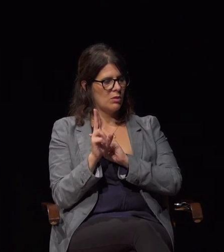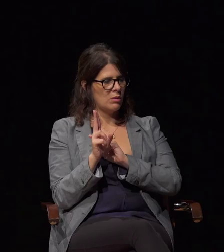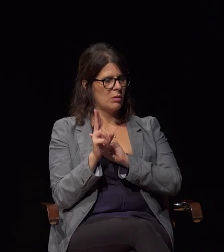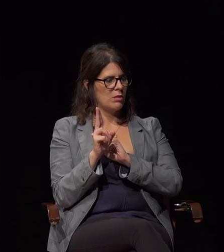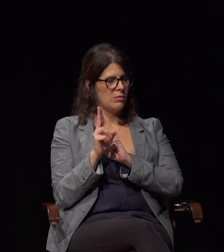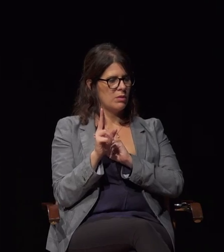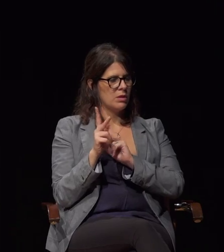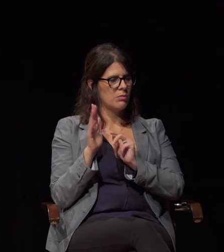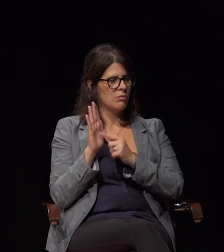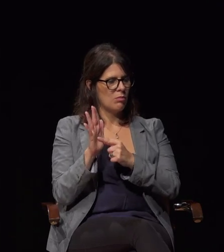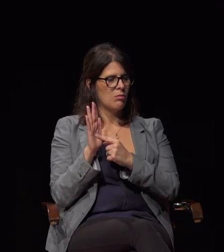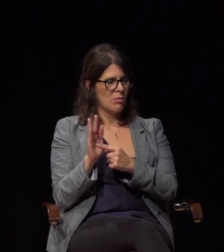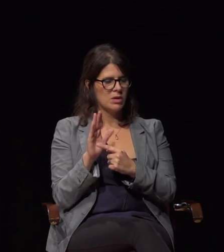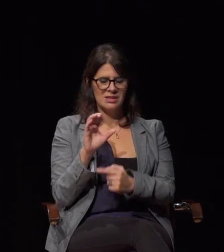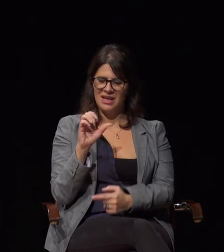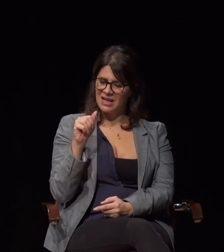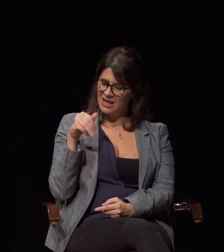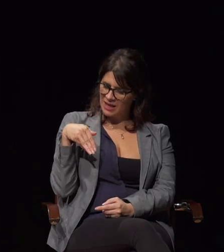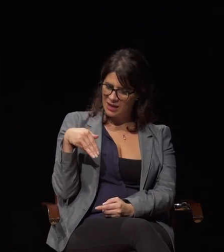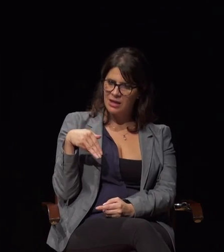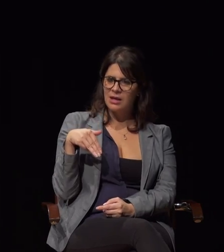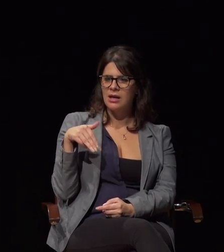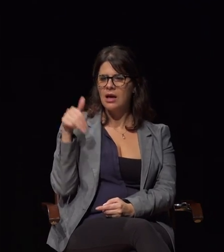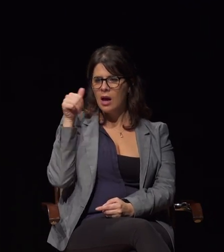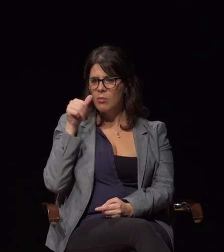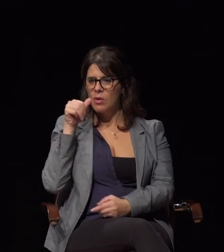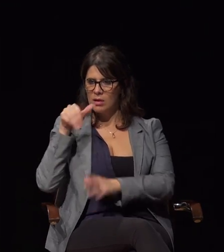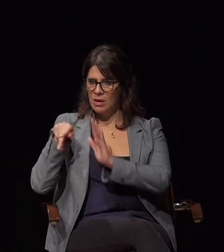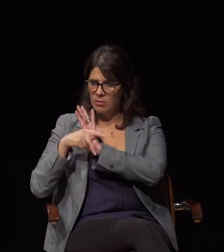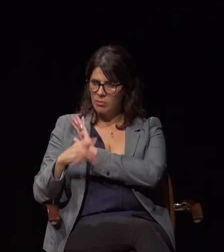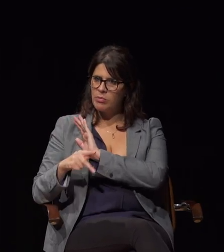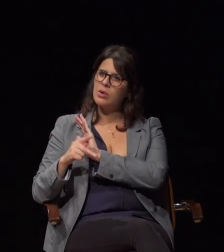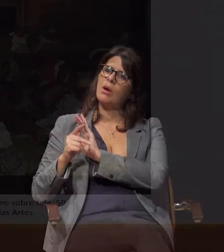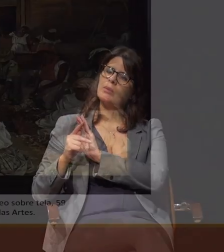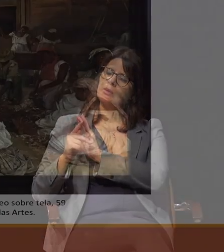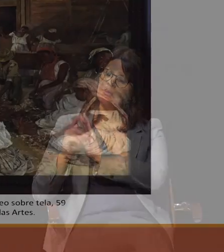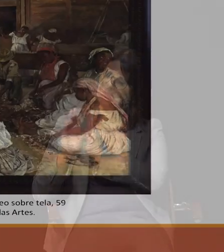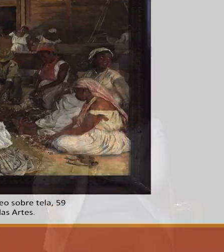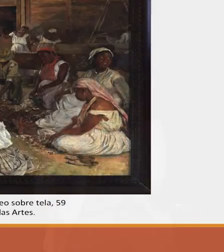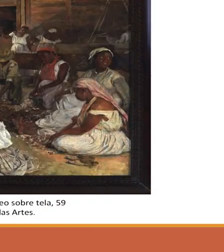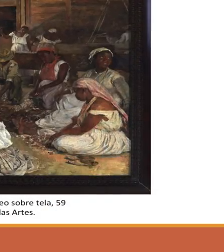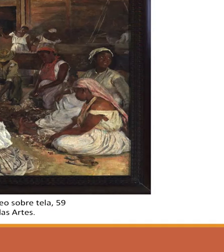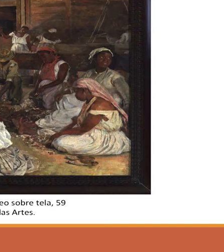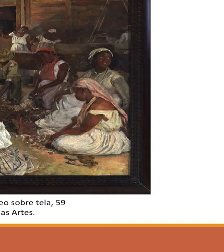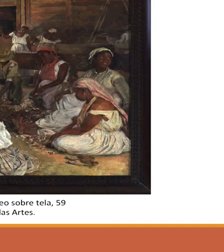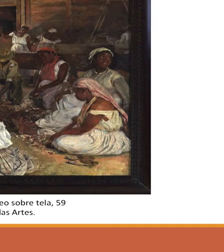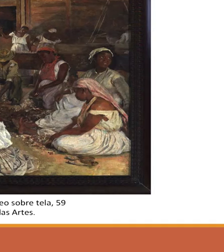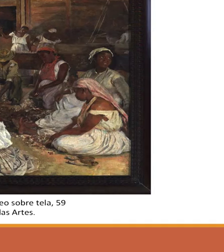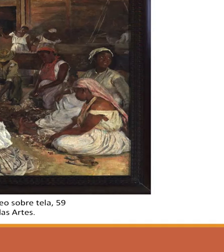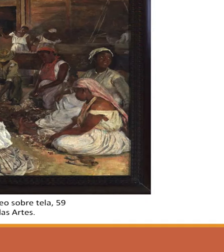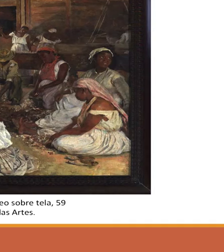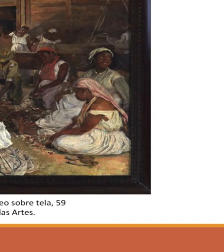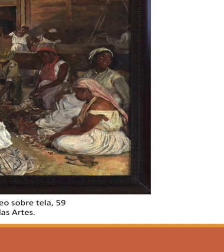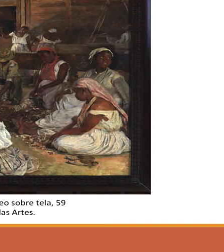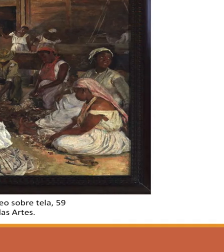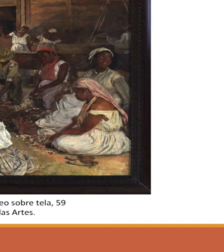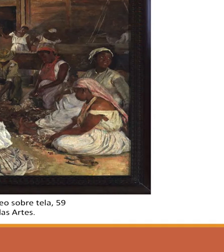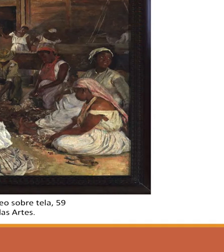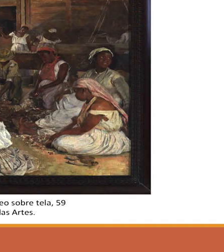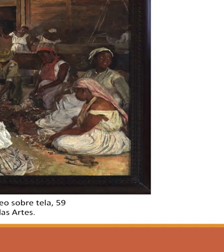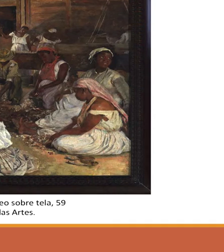C essa personagem bíblica que viu Noé bêbado e Rio dele e ao rir dele H ele foi